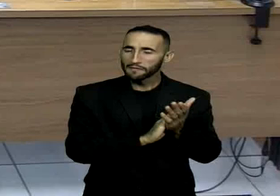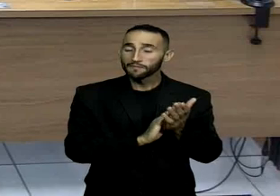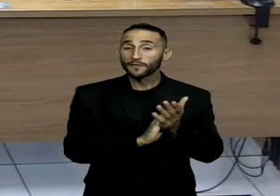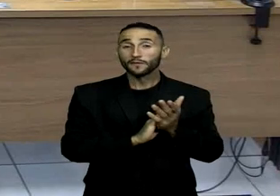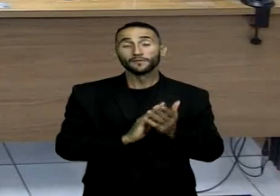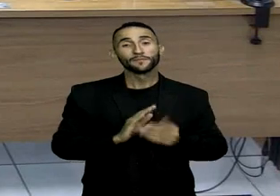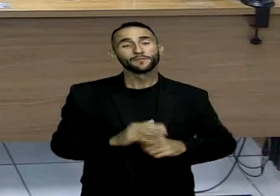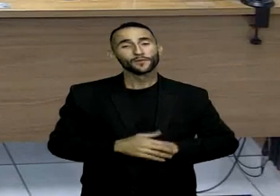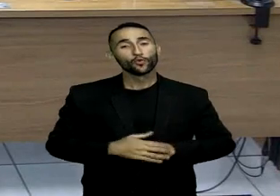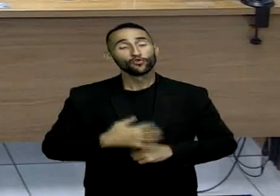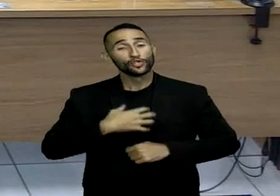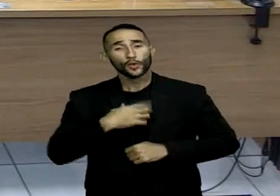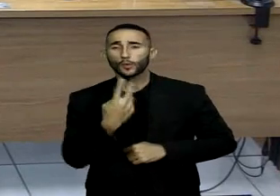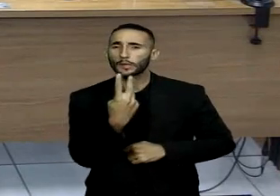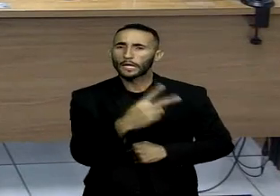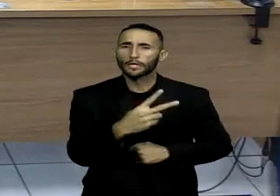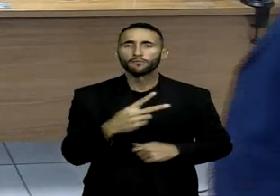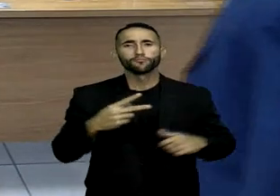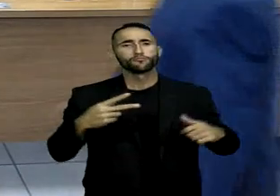pela maneira dele trabalhar.